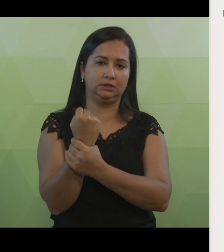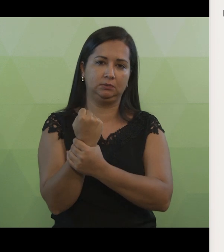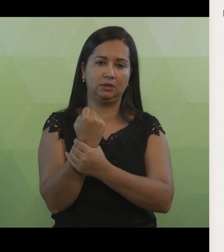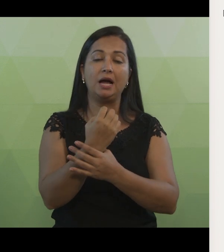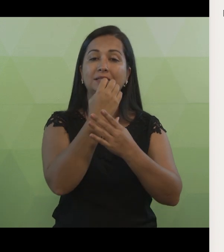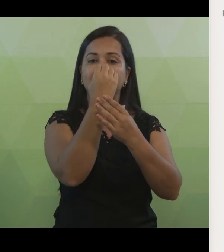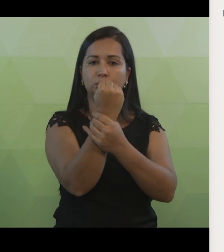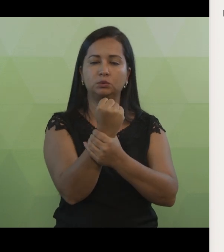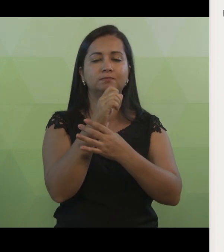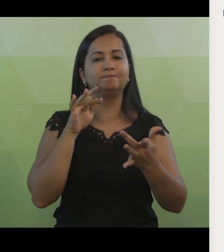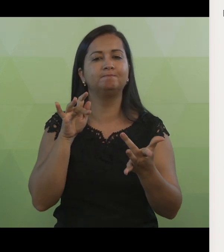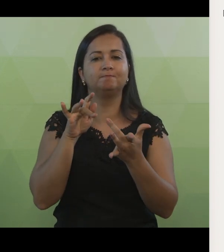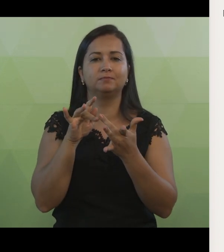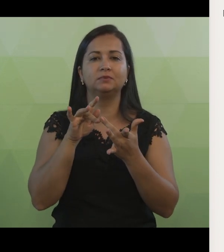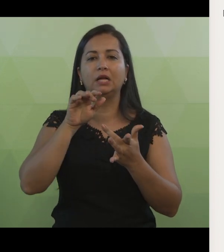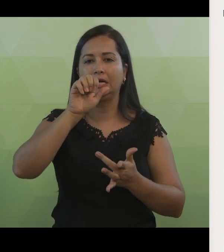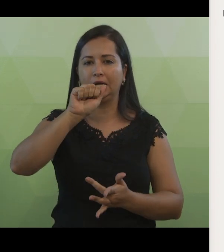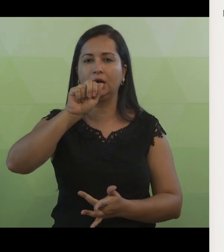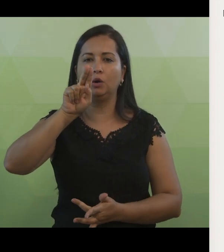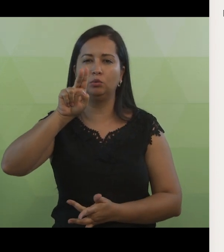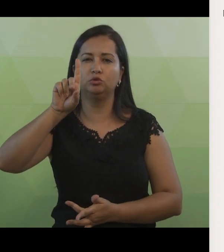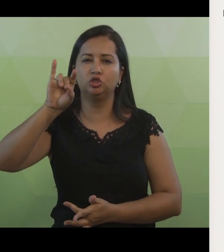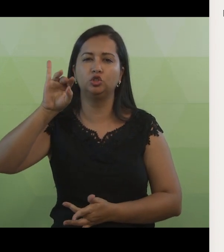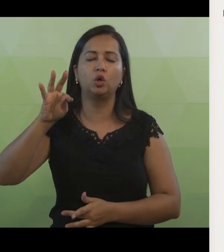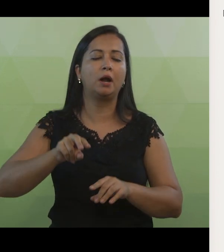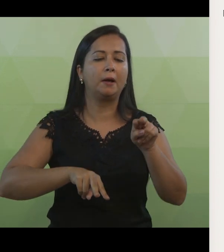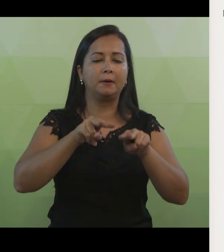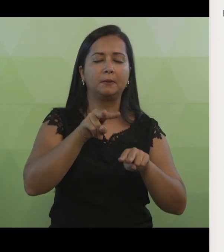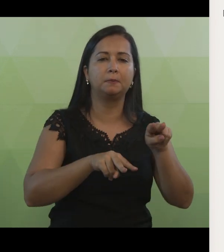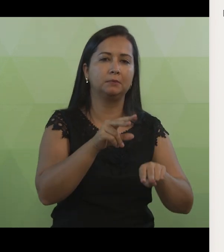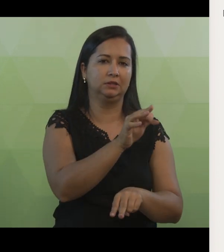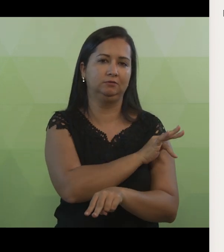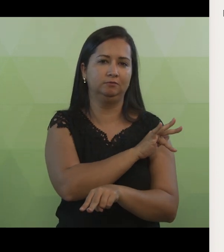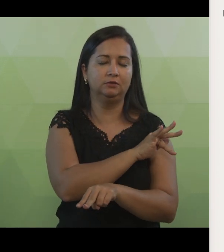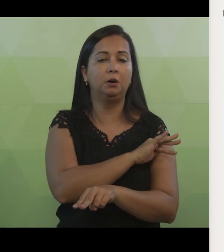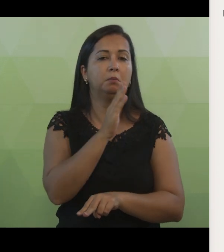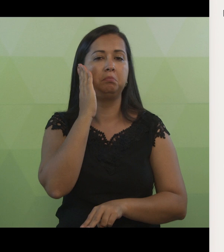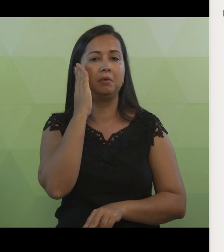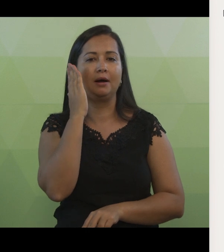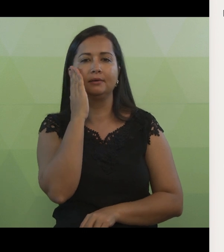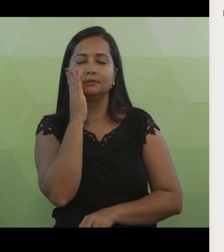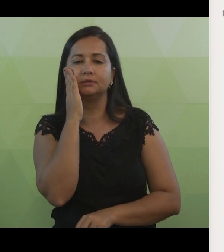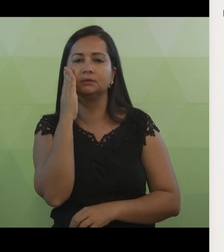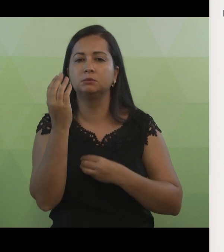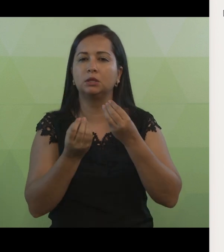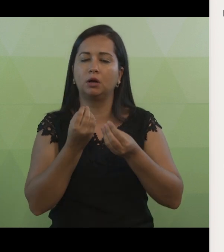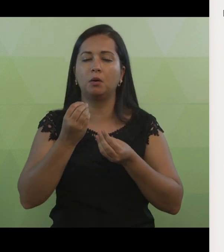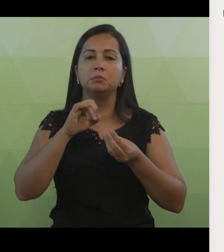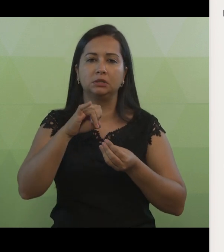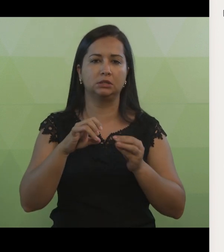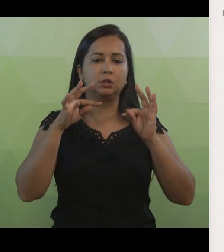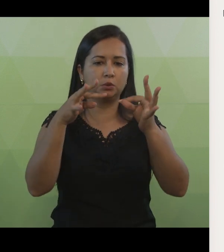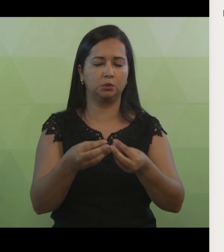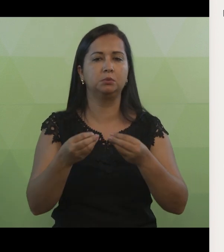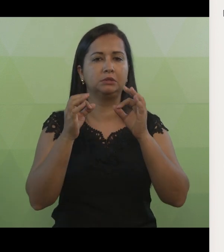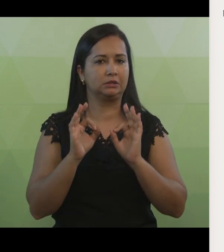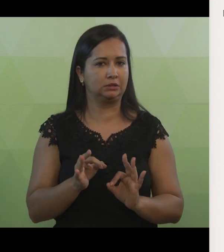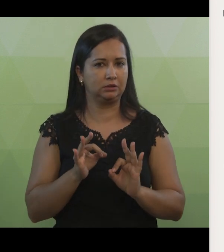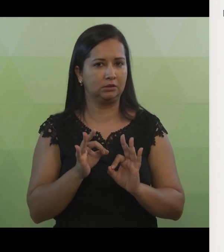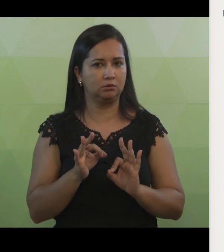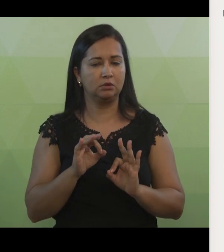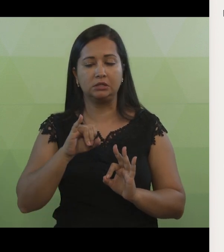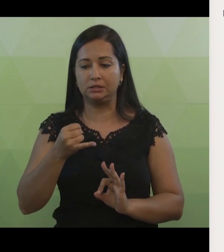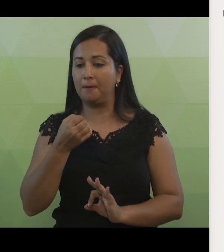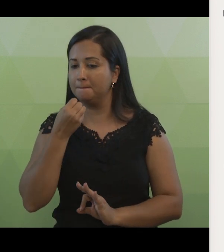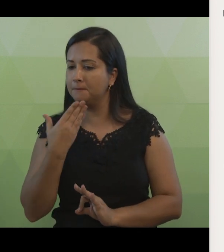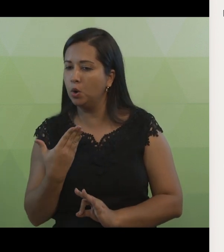pois a auditoria é a forma como as empresas coletam as informações sobre seus processos de negócio e verificam se estão corretos, eficientes